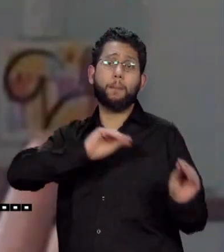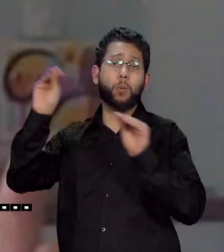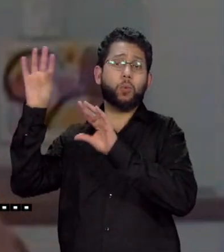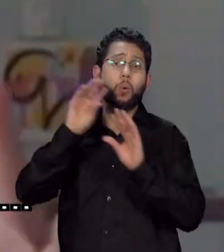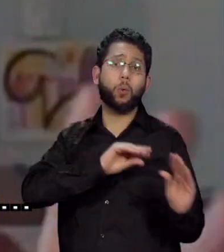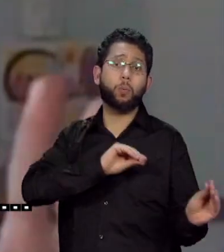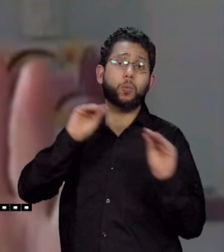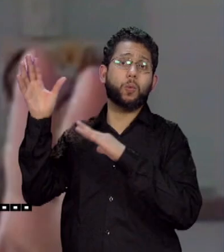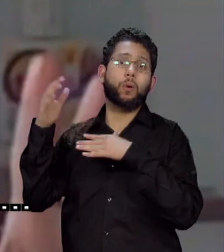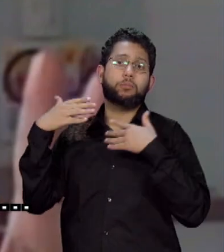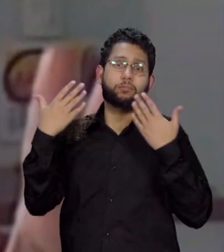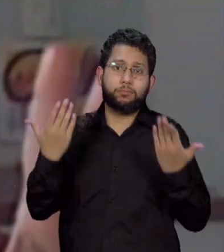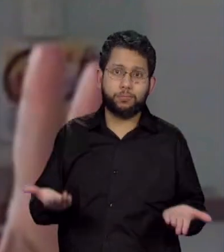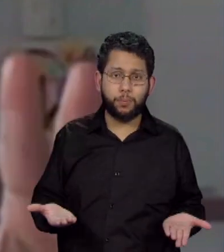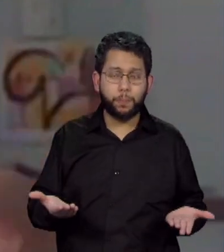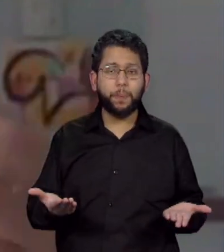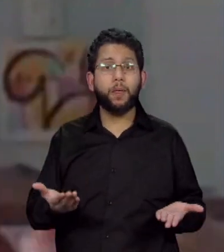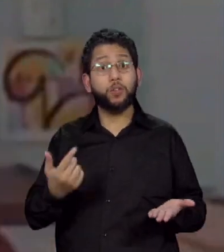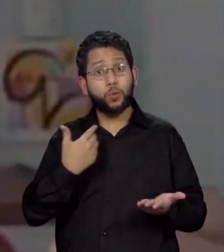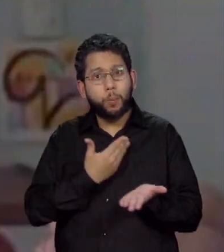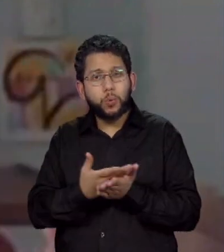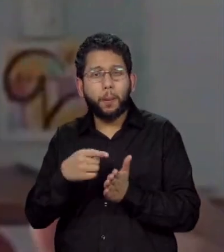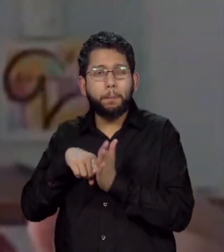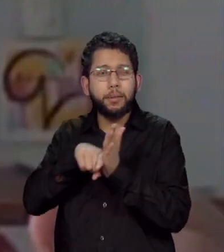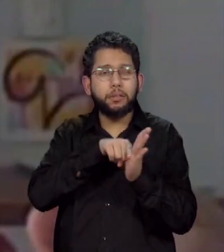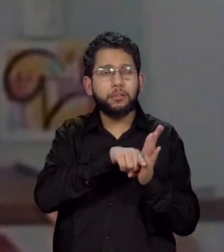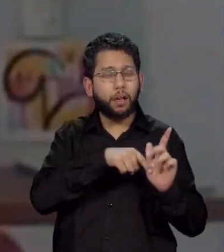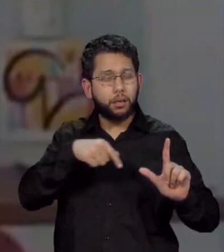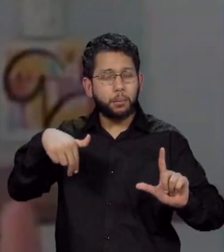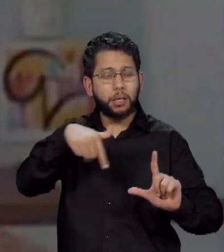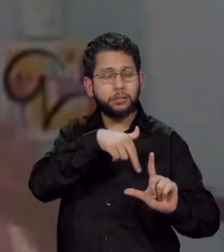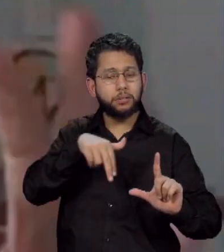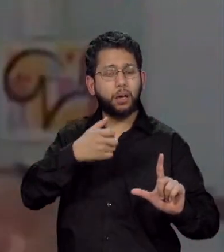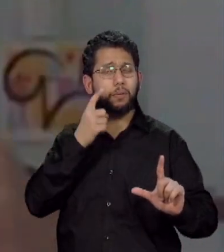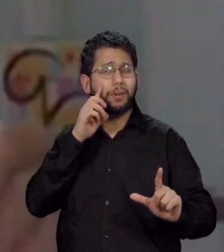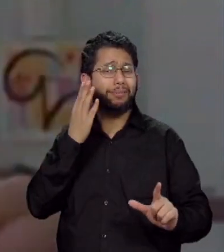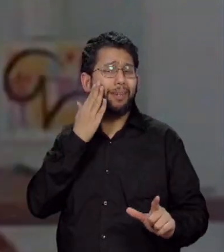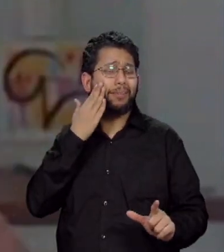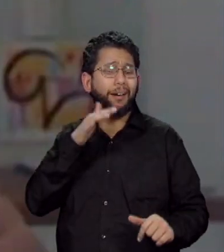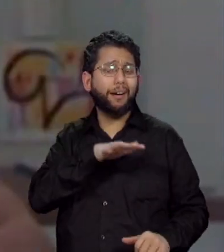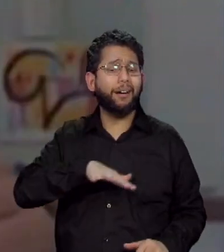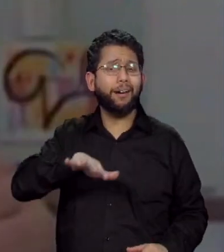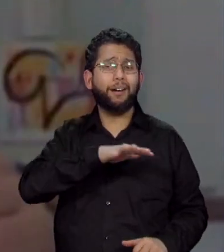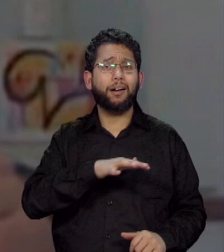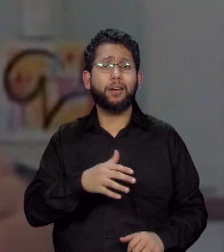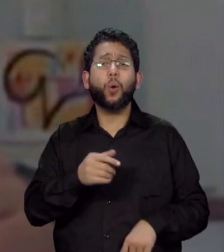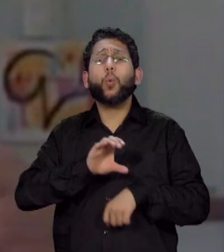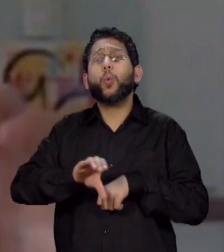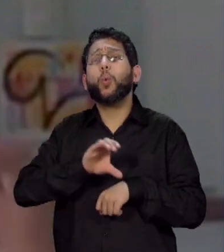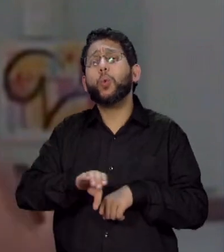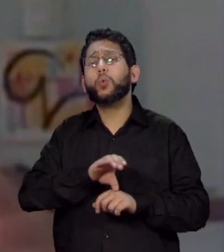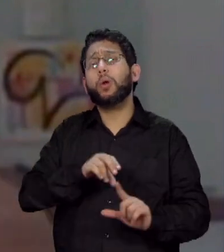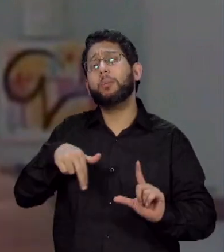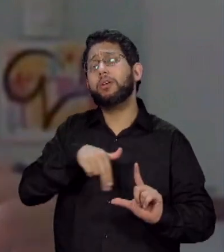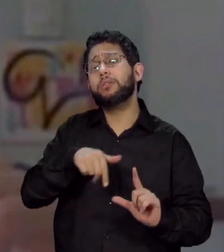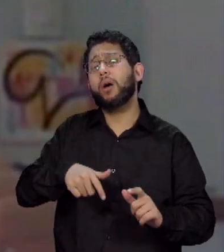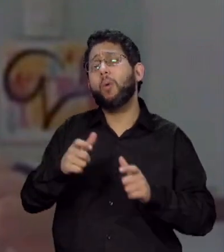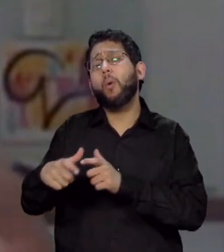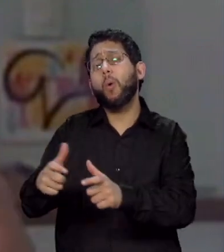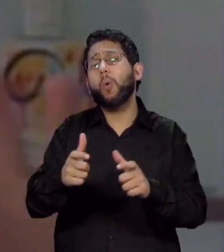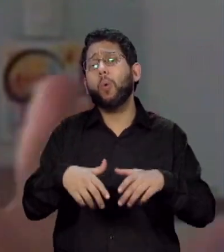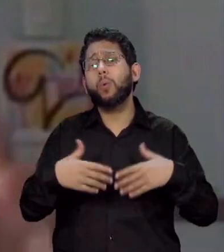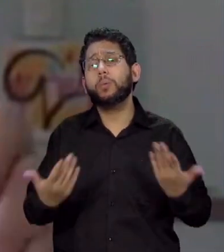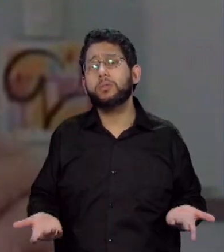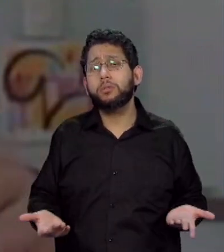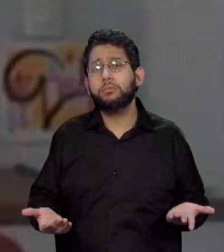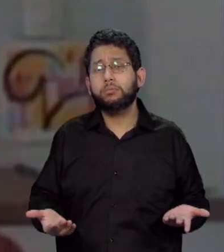nós também, do mapeamento da animação, a gente também procura identificar onde é que estão os cursos de animação? E onde é que estão